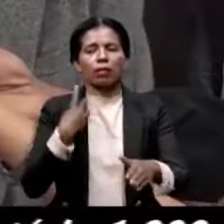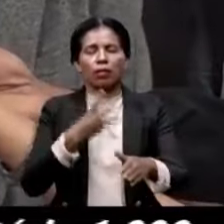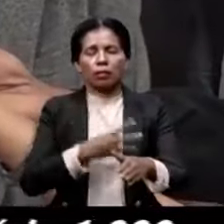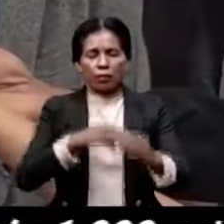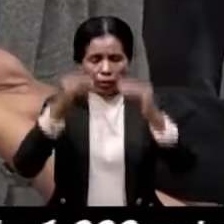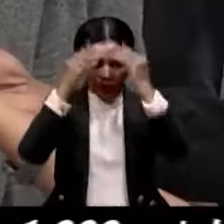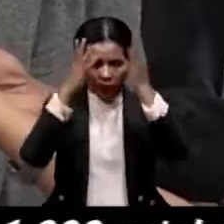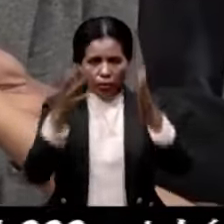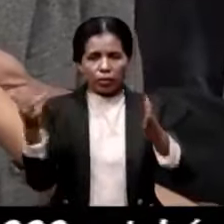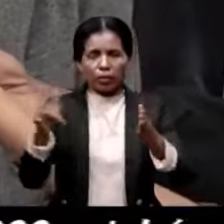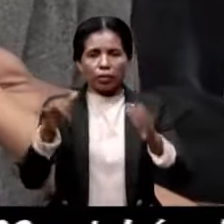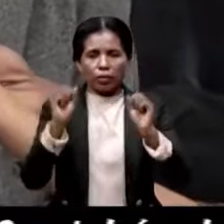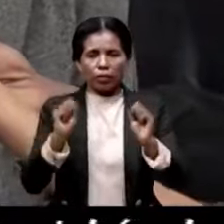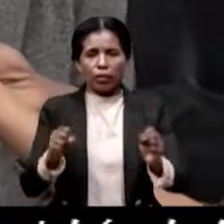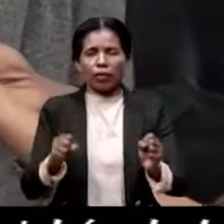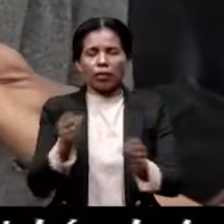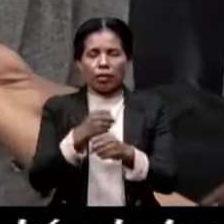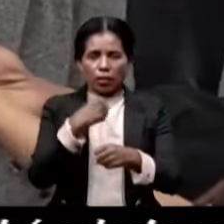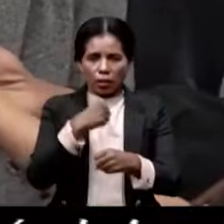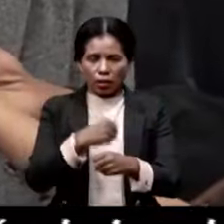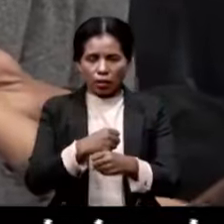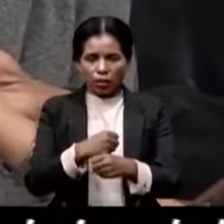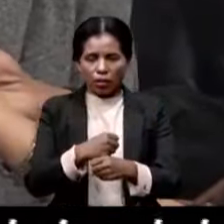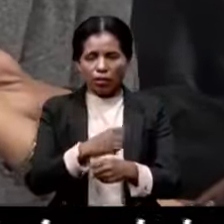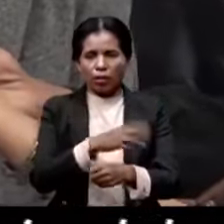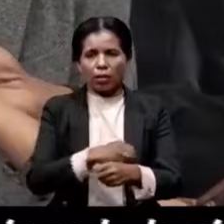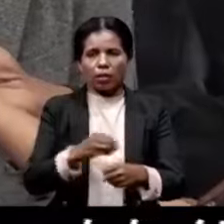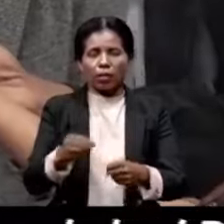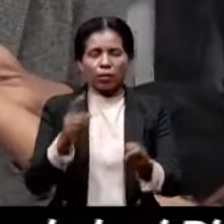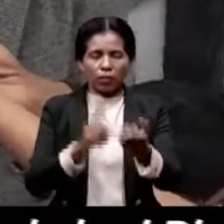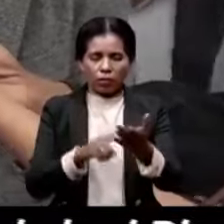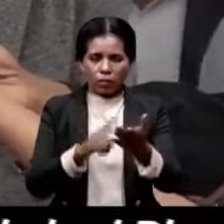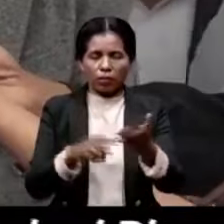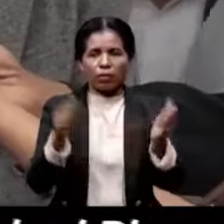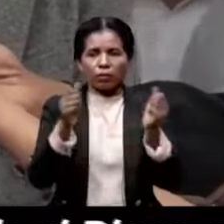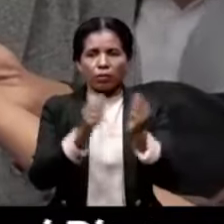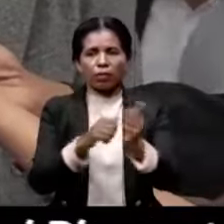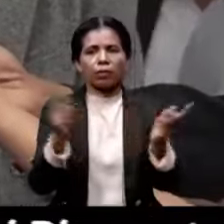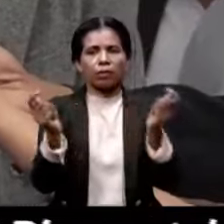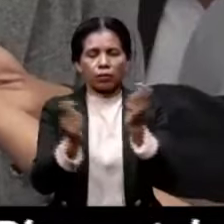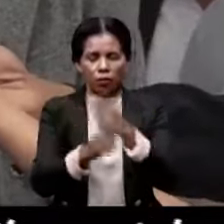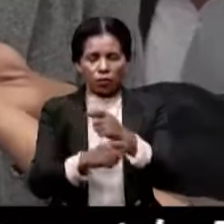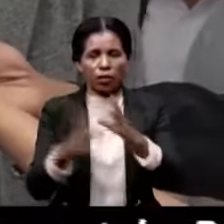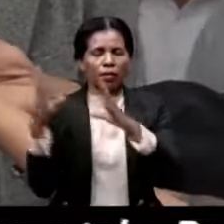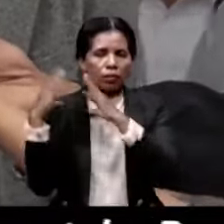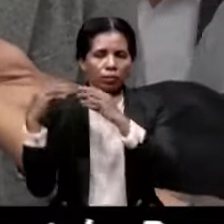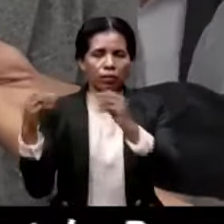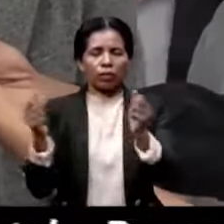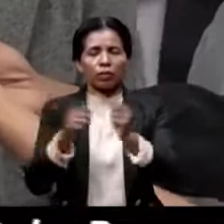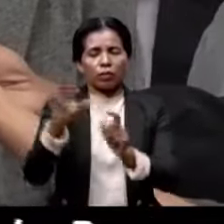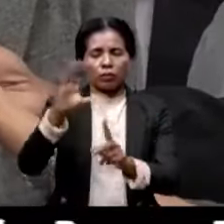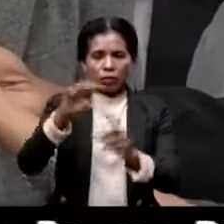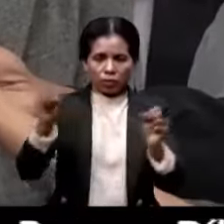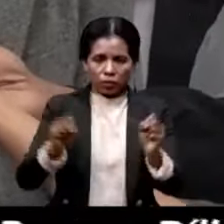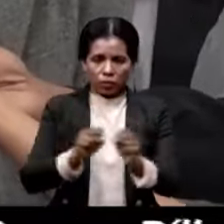docente, vamos ter supervisão, apoio, discussão, troca, partilha de experiência ou subsídio